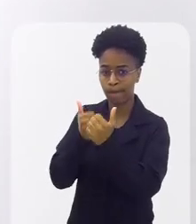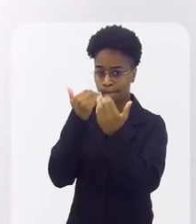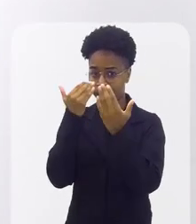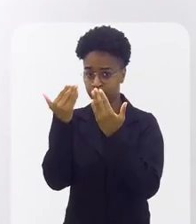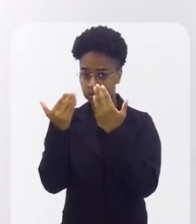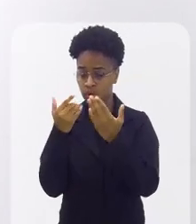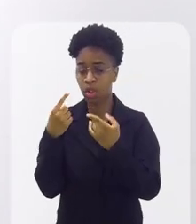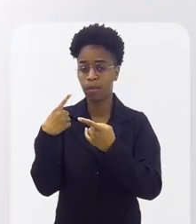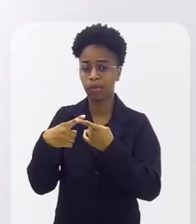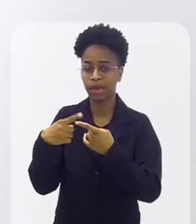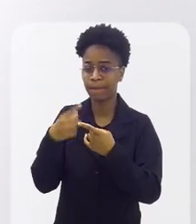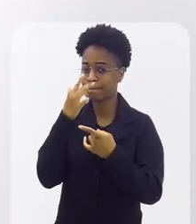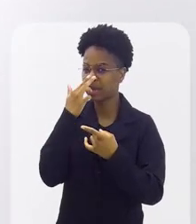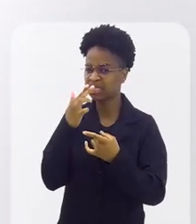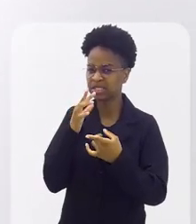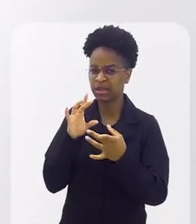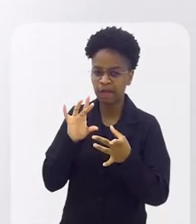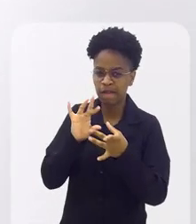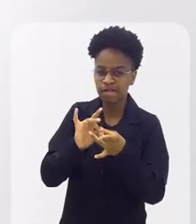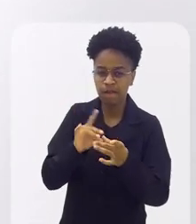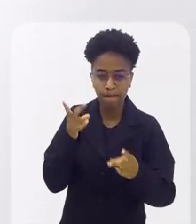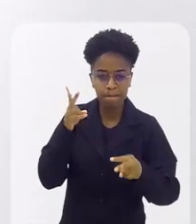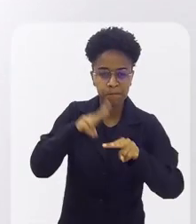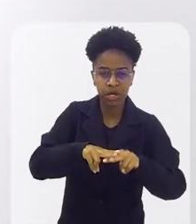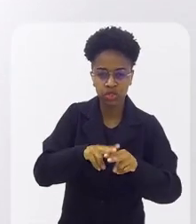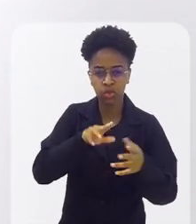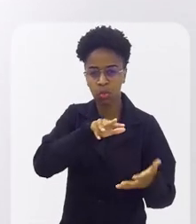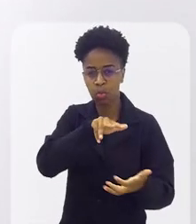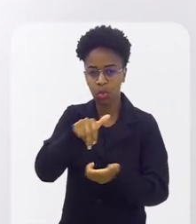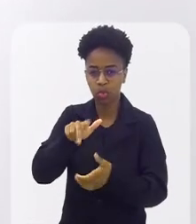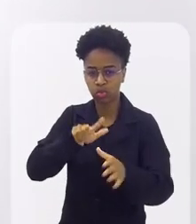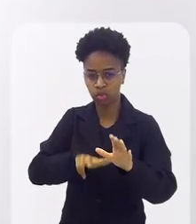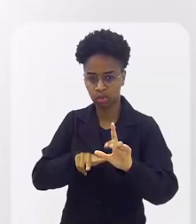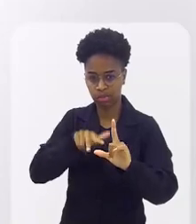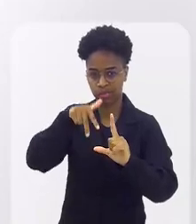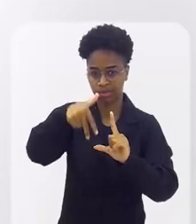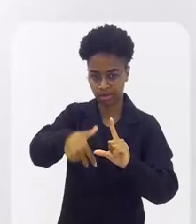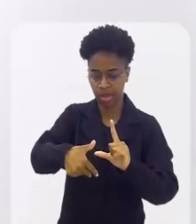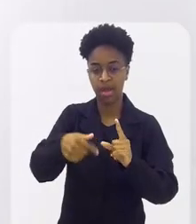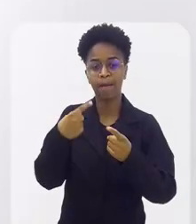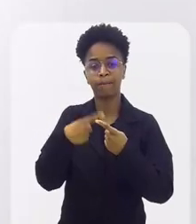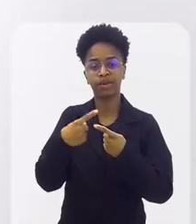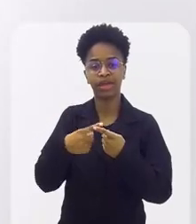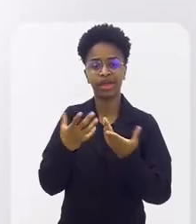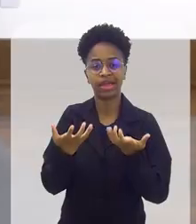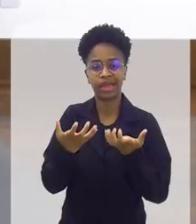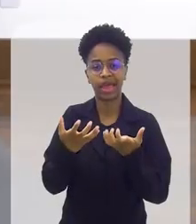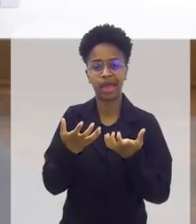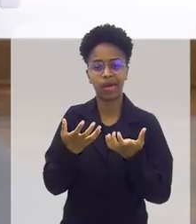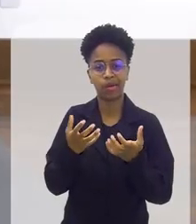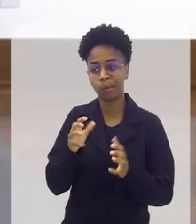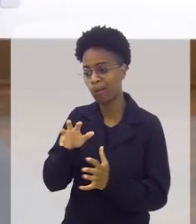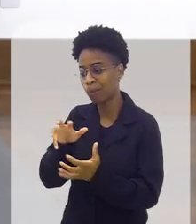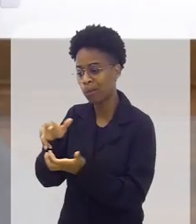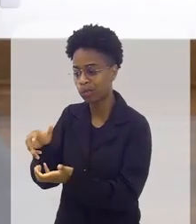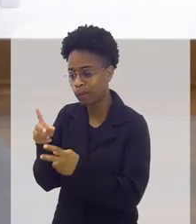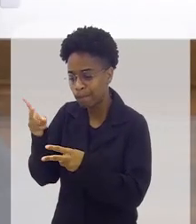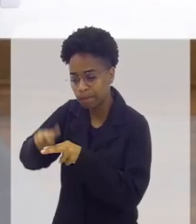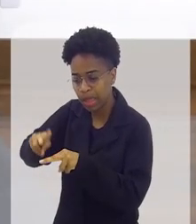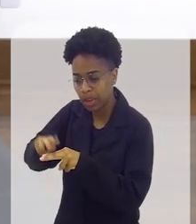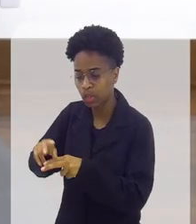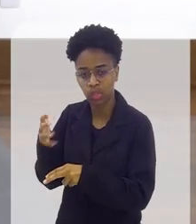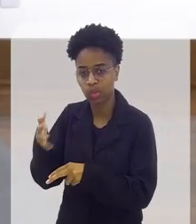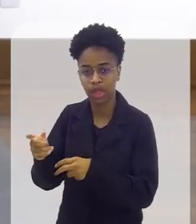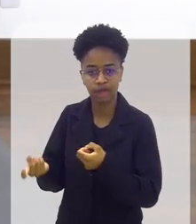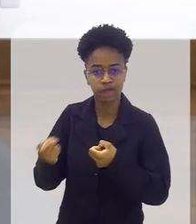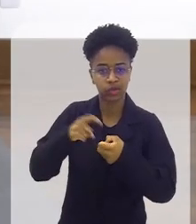psicólogos porque elas não querem sair do mundo metaverso. Elas querem ficar lá, naquele mundo, e não querem voltar para esse mundo